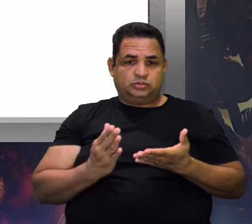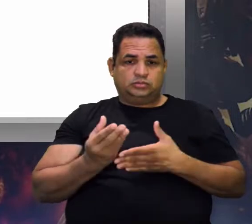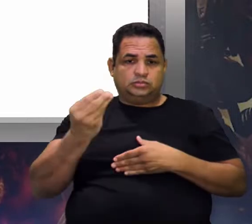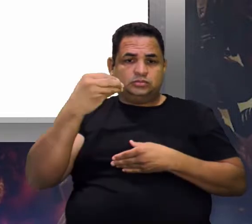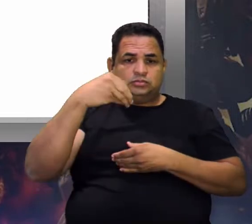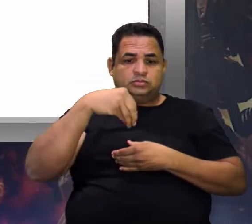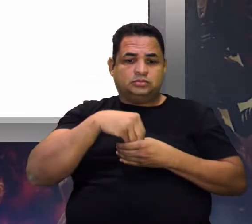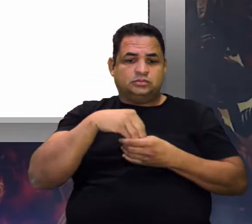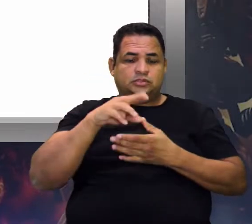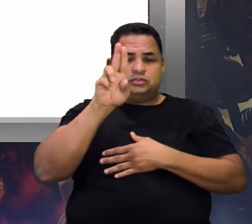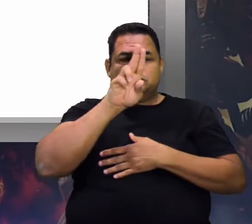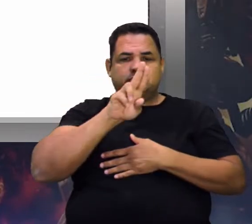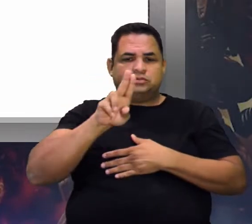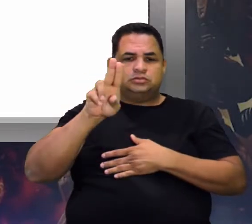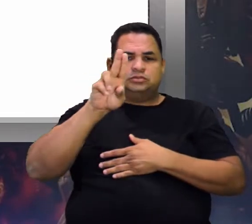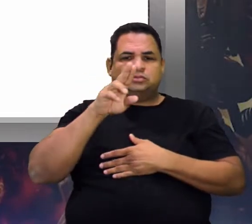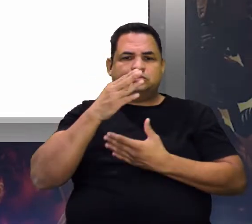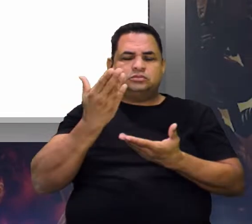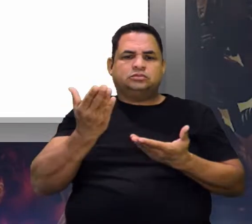das universidades